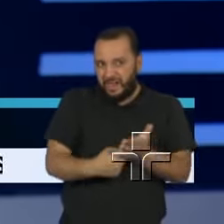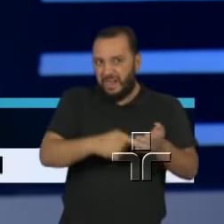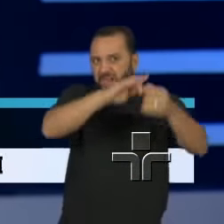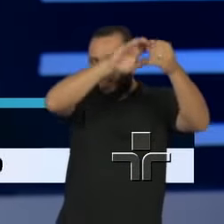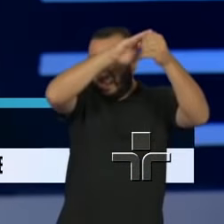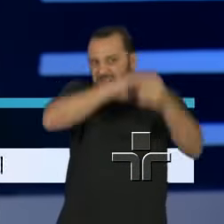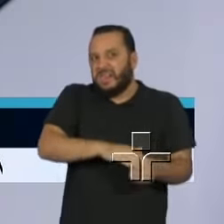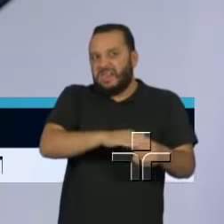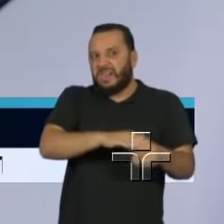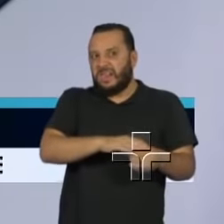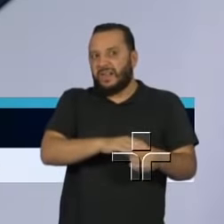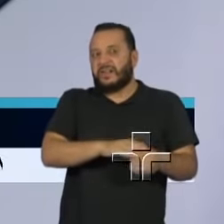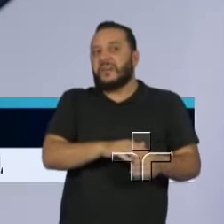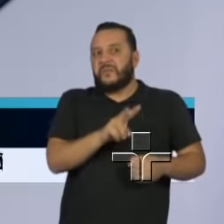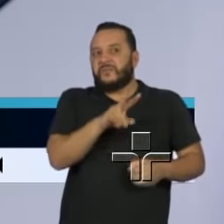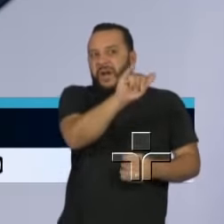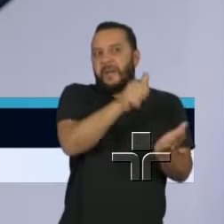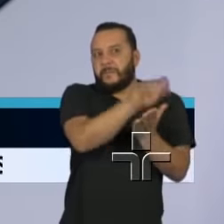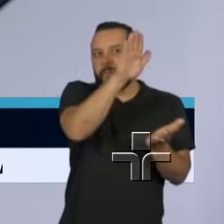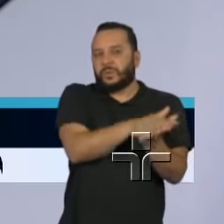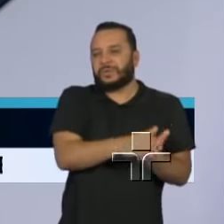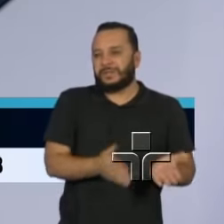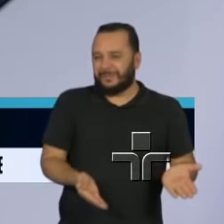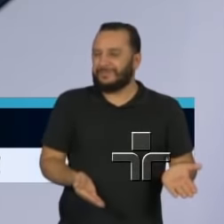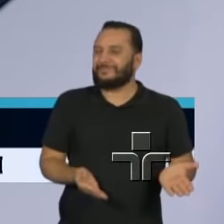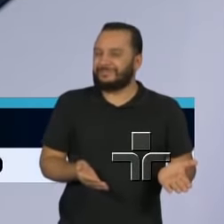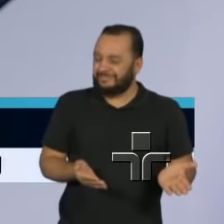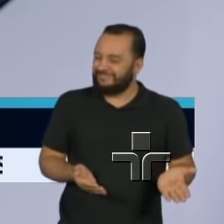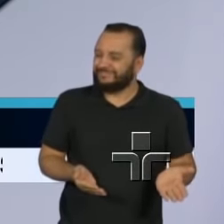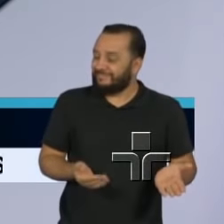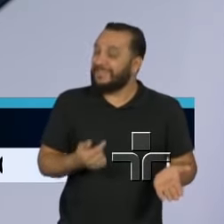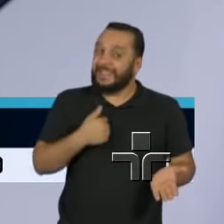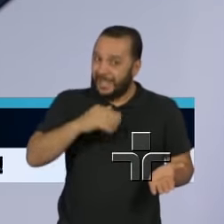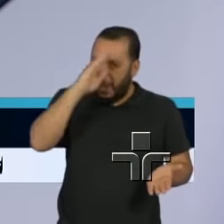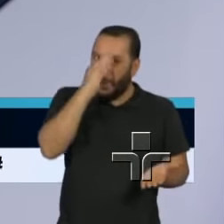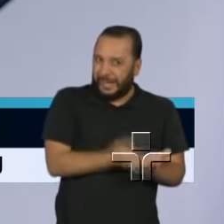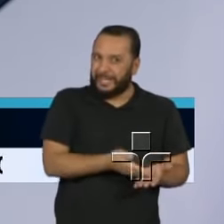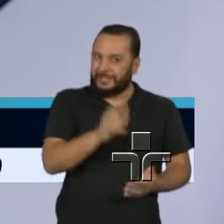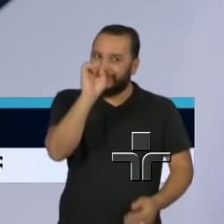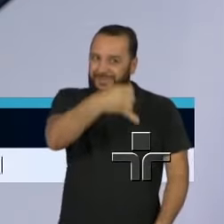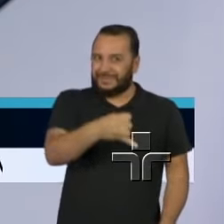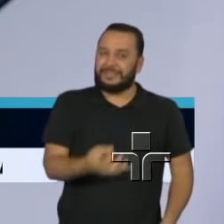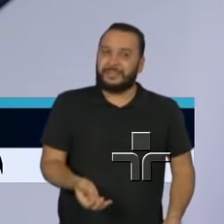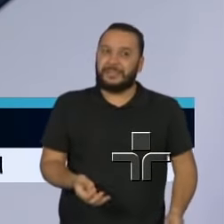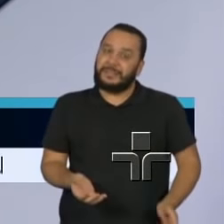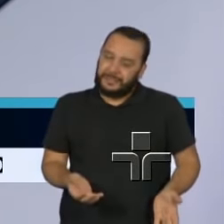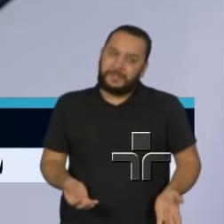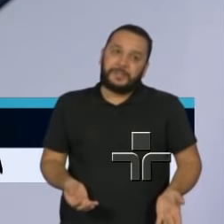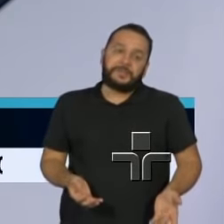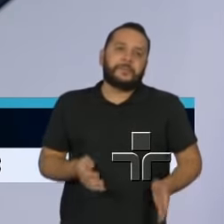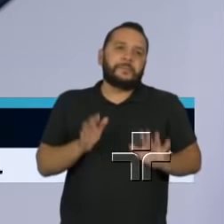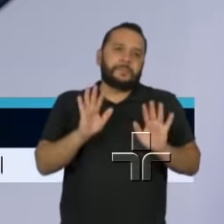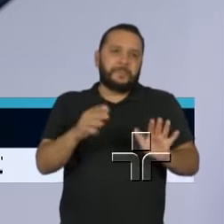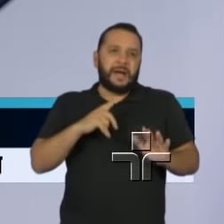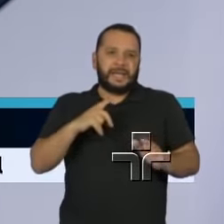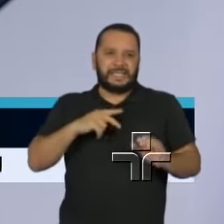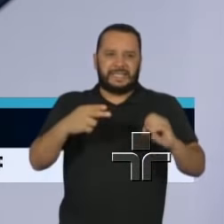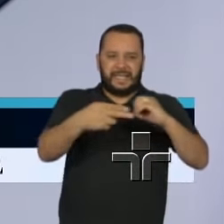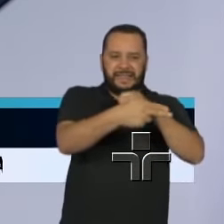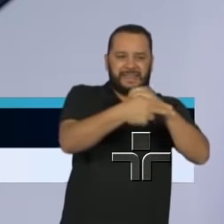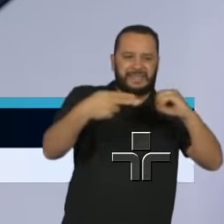uma ilegalidade, serão punidos. Né? Eu acredito mais nisso do que propriamente numa conspiração entre a